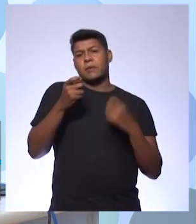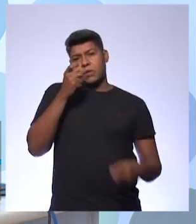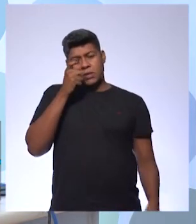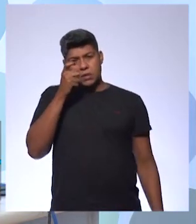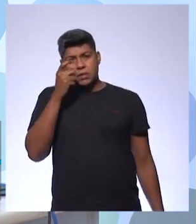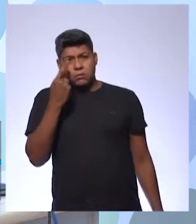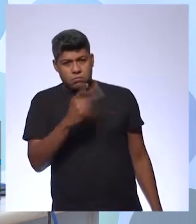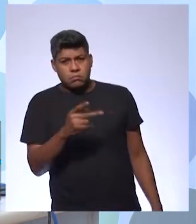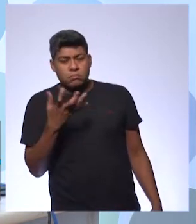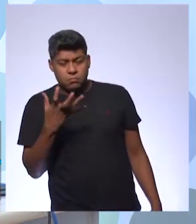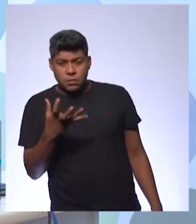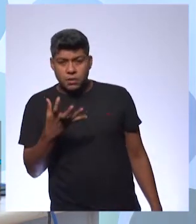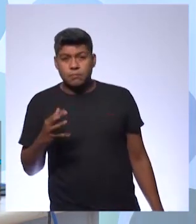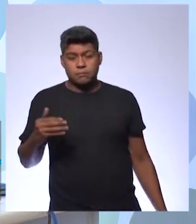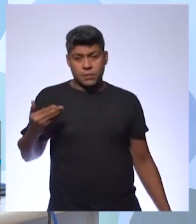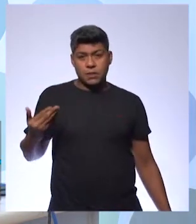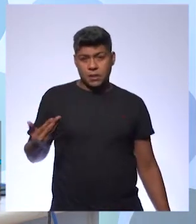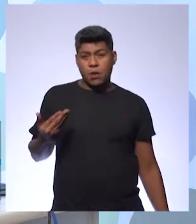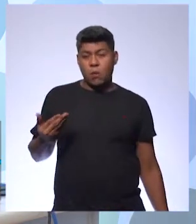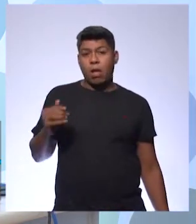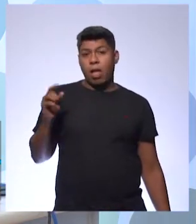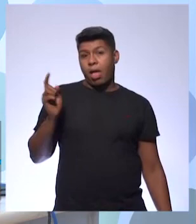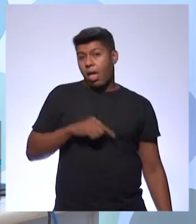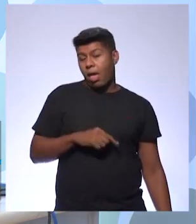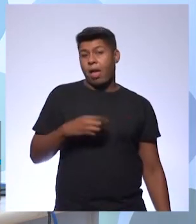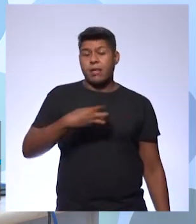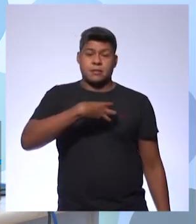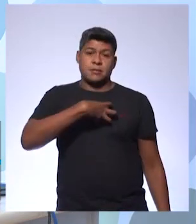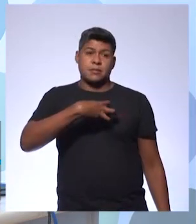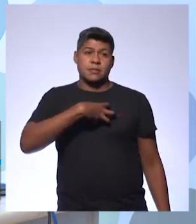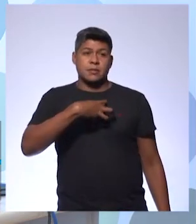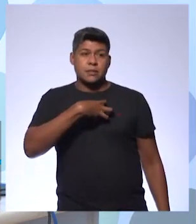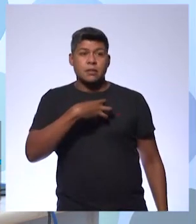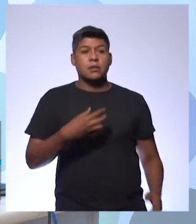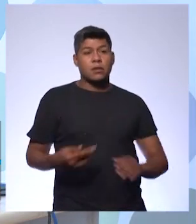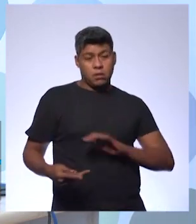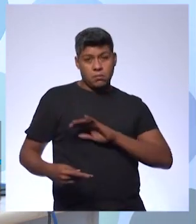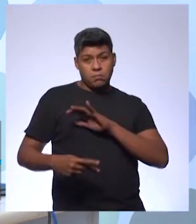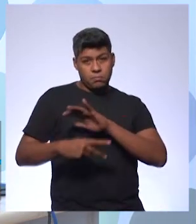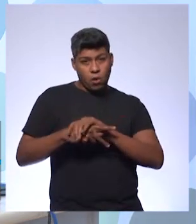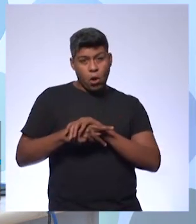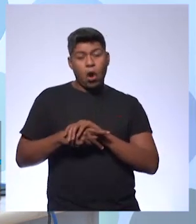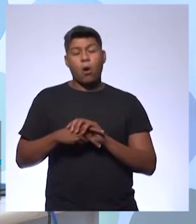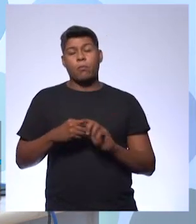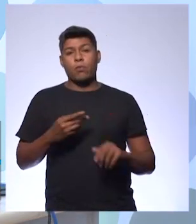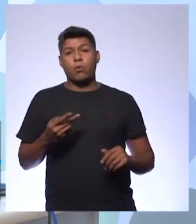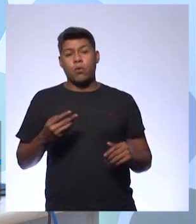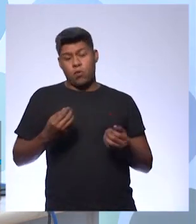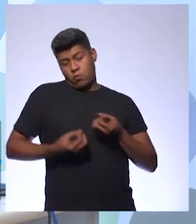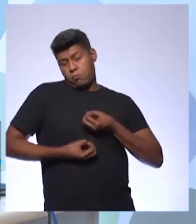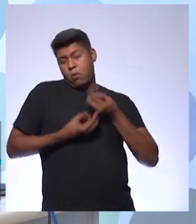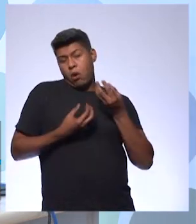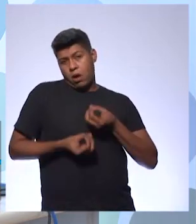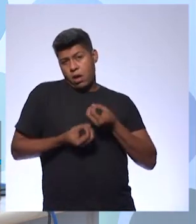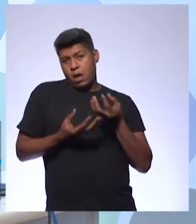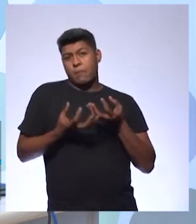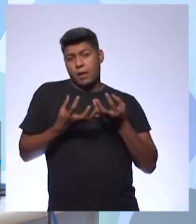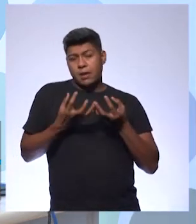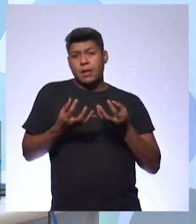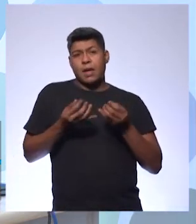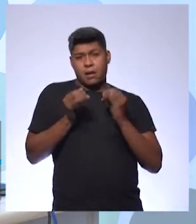que ele quis. Uhum. Então, é esse sentido que a forma do poema dele quis